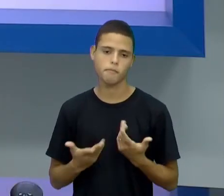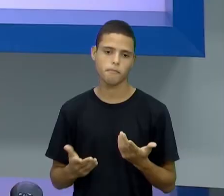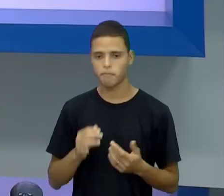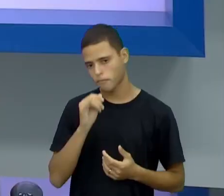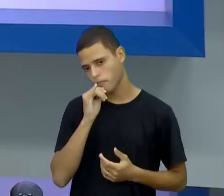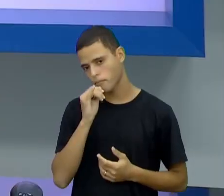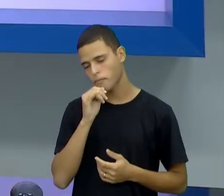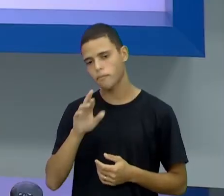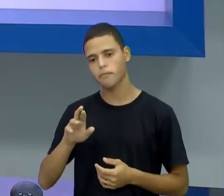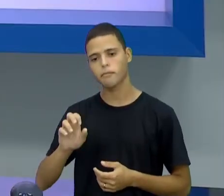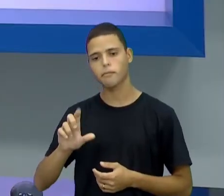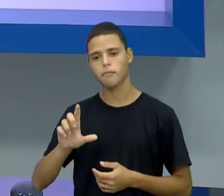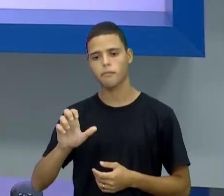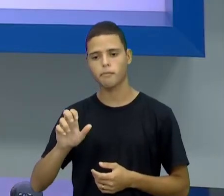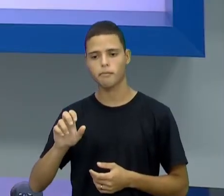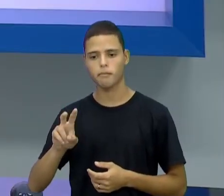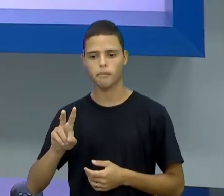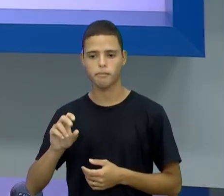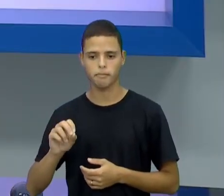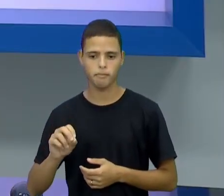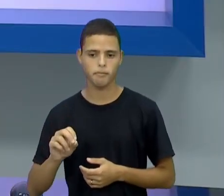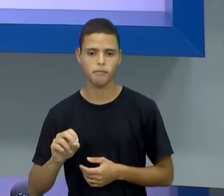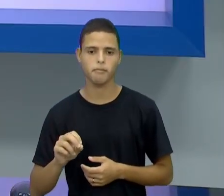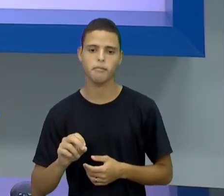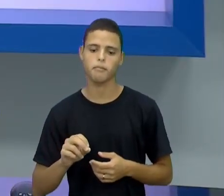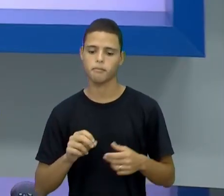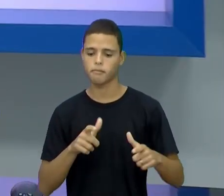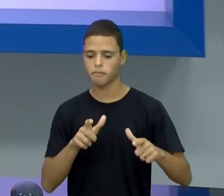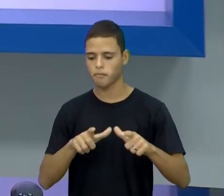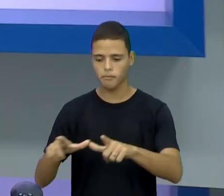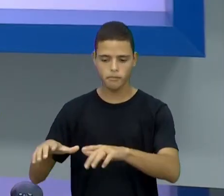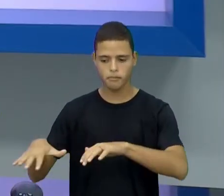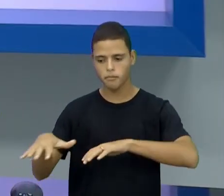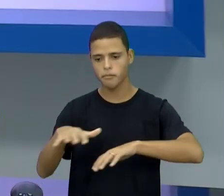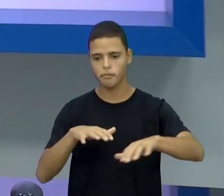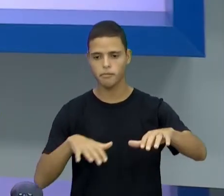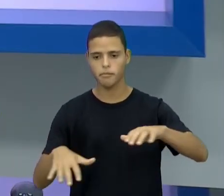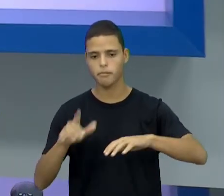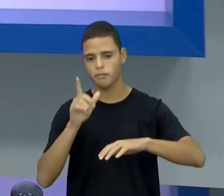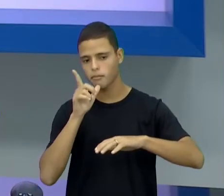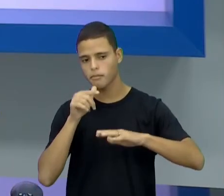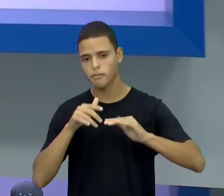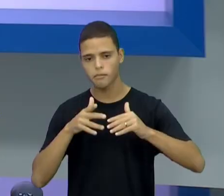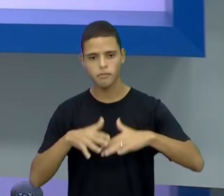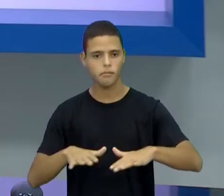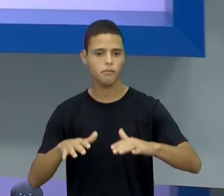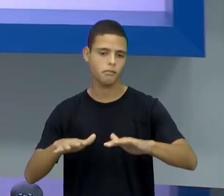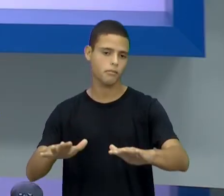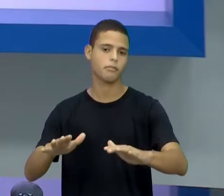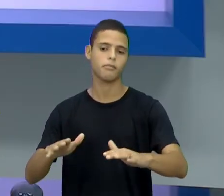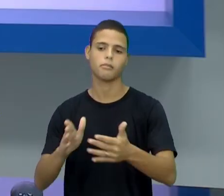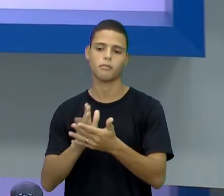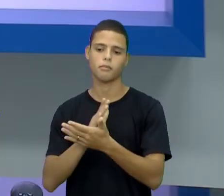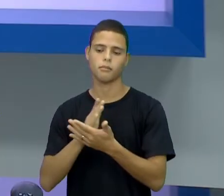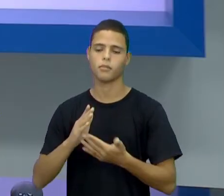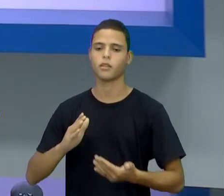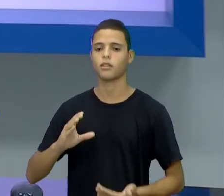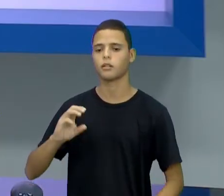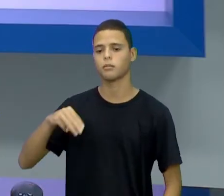relevo, vegetação, né, o tamanho dos continentes, né, os oceanos, né, as correntes marítimas que a gente